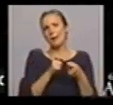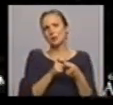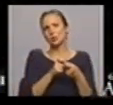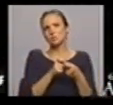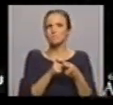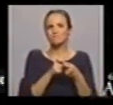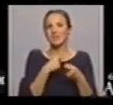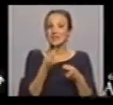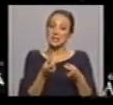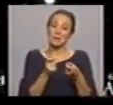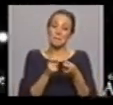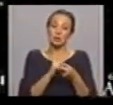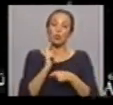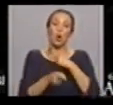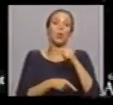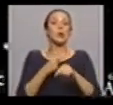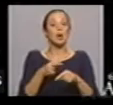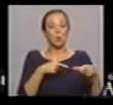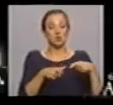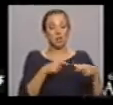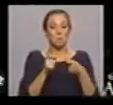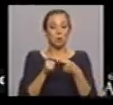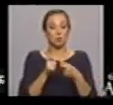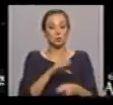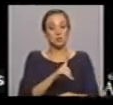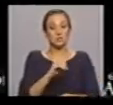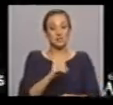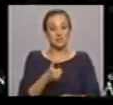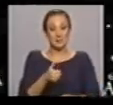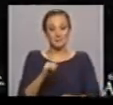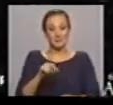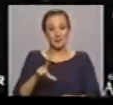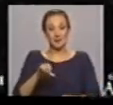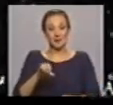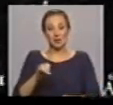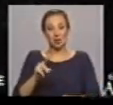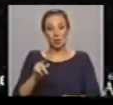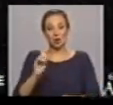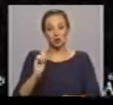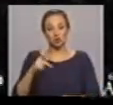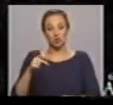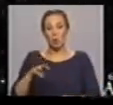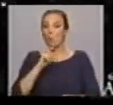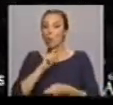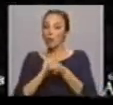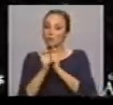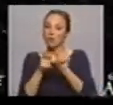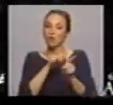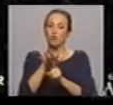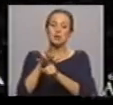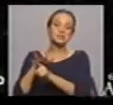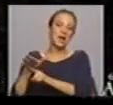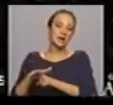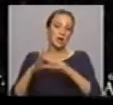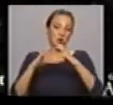os astrónomos consideram que quando uma estrela passa a cerca de 60 bilhões de quilómetros, pode afetar gravitacionalmente, precisamente, essa